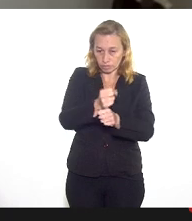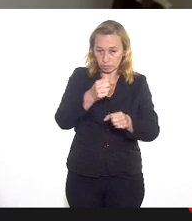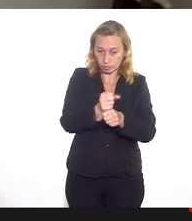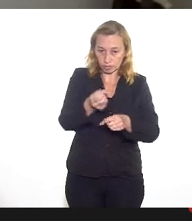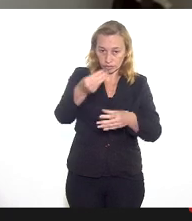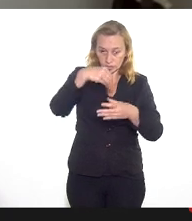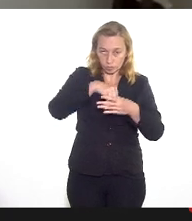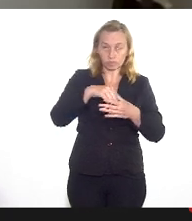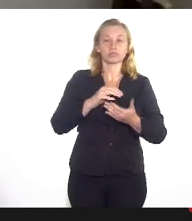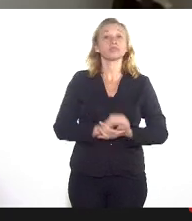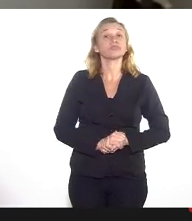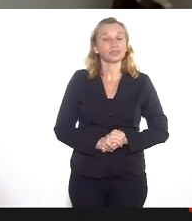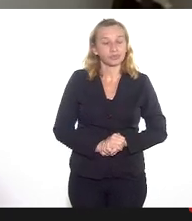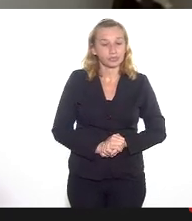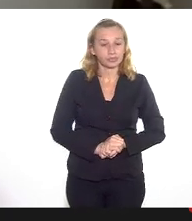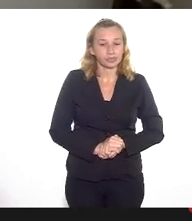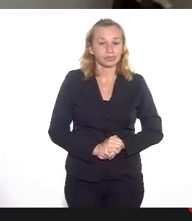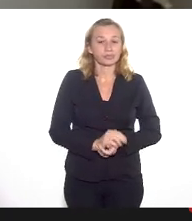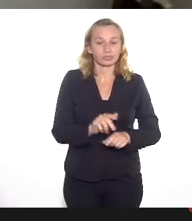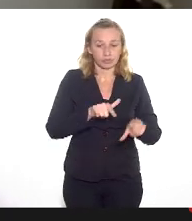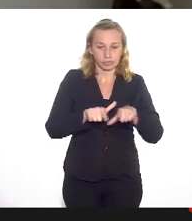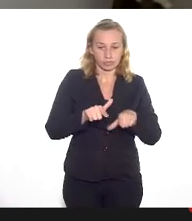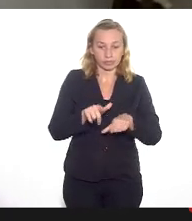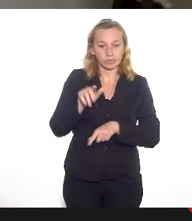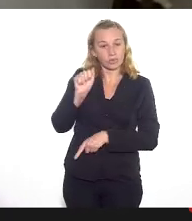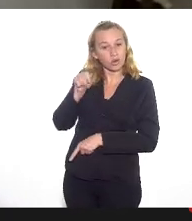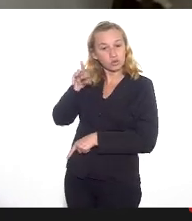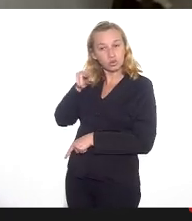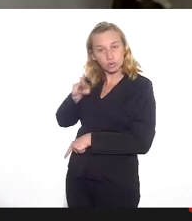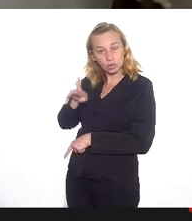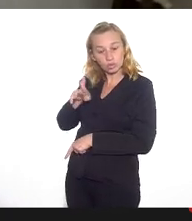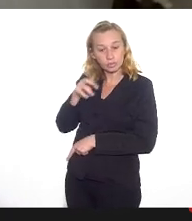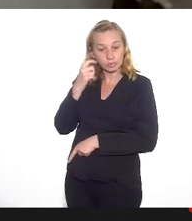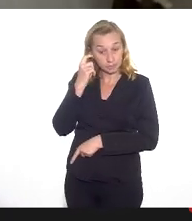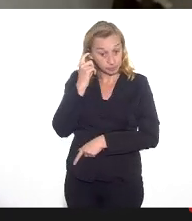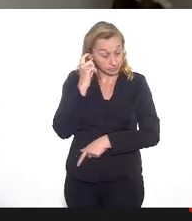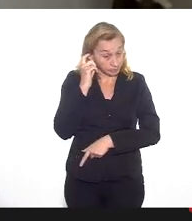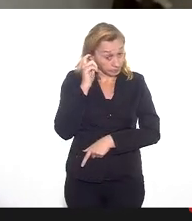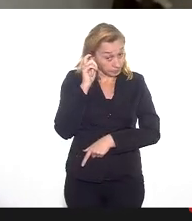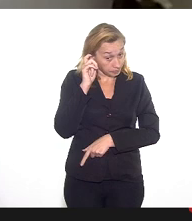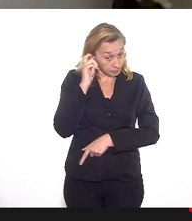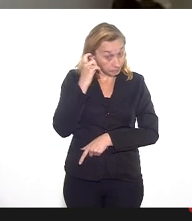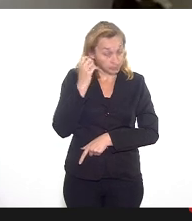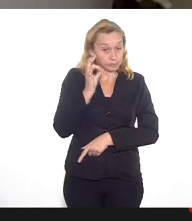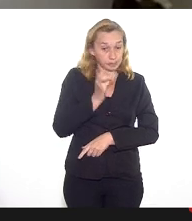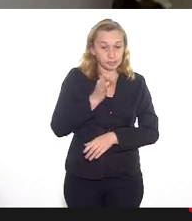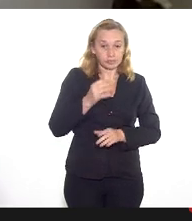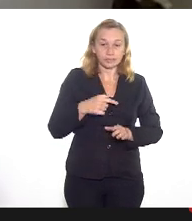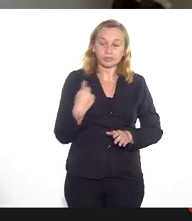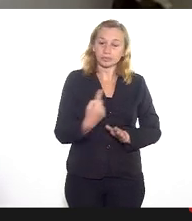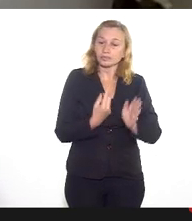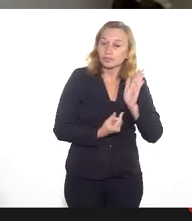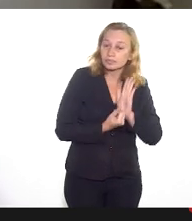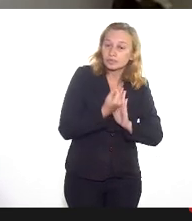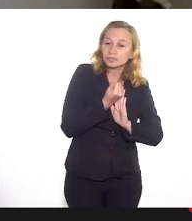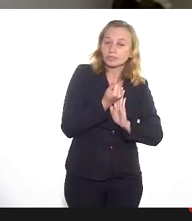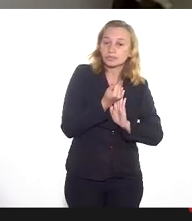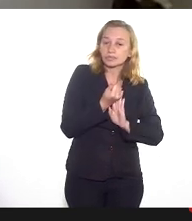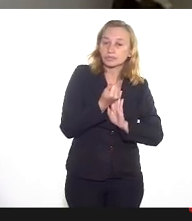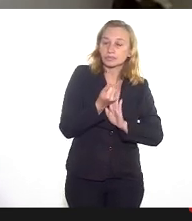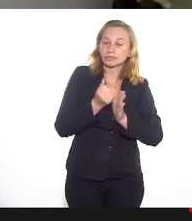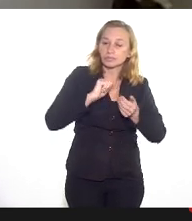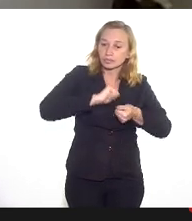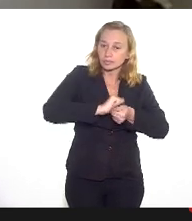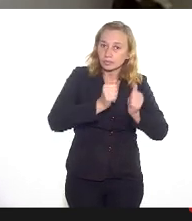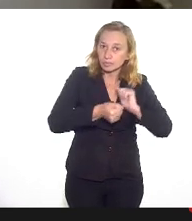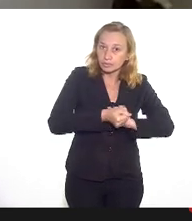Né? Esse que é o papel do nosso auditor. Né? E garantir que as nossas demonstrações financeiras elas estão